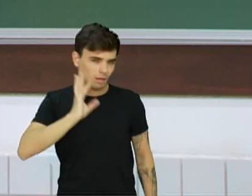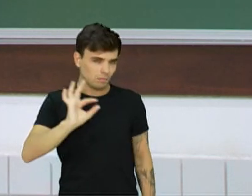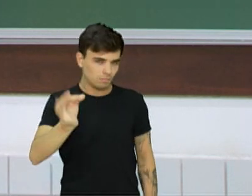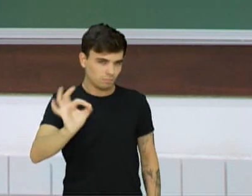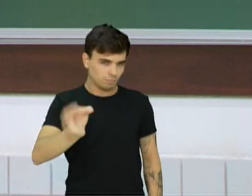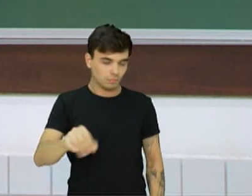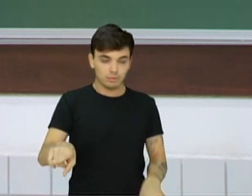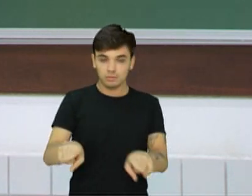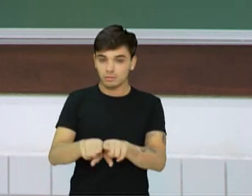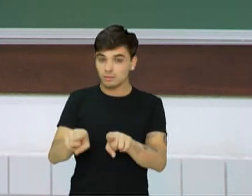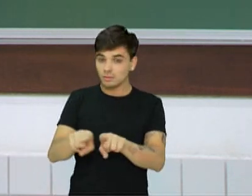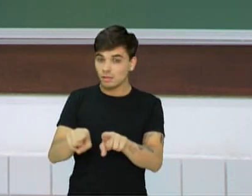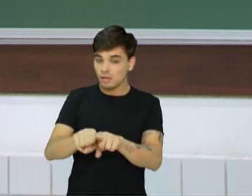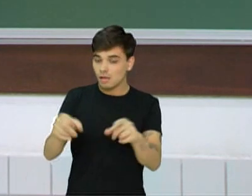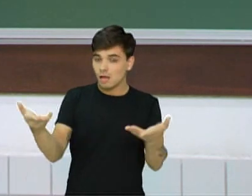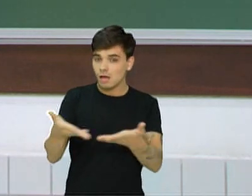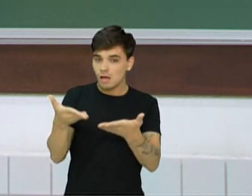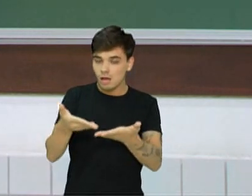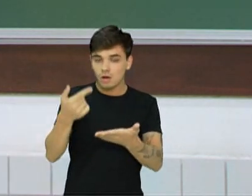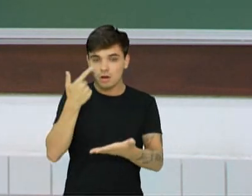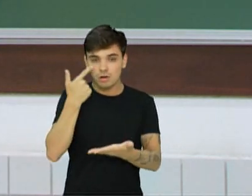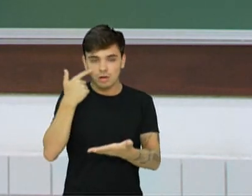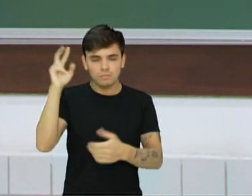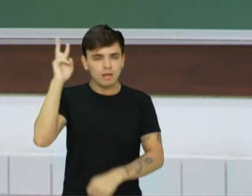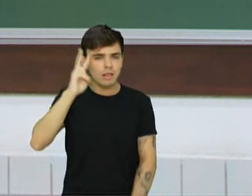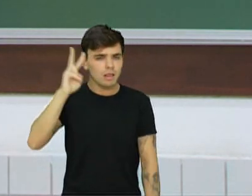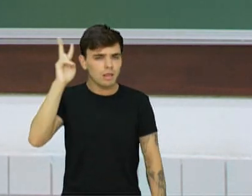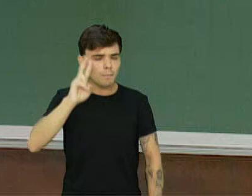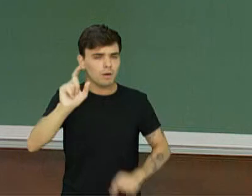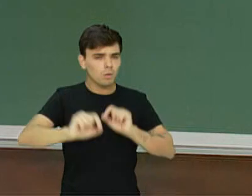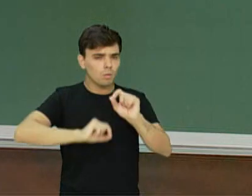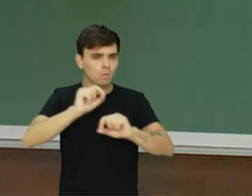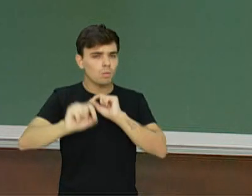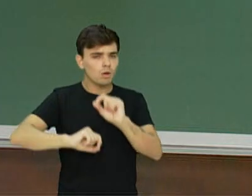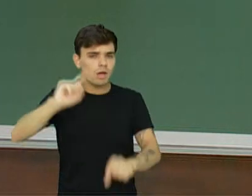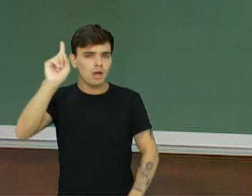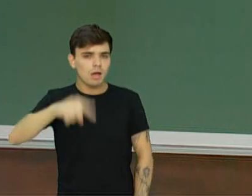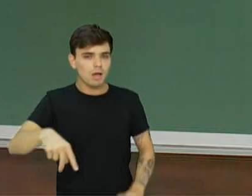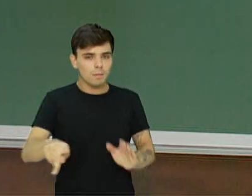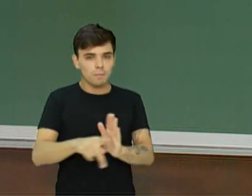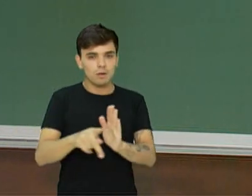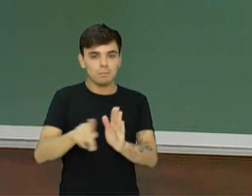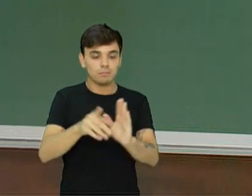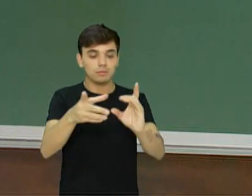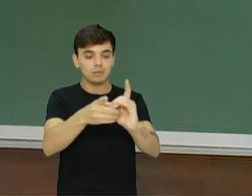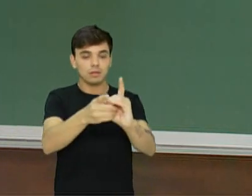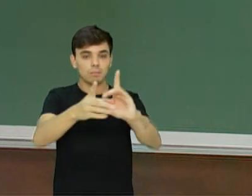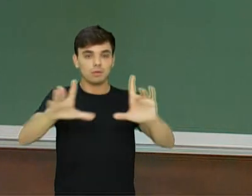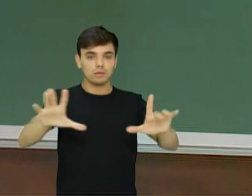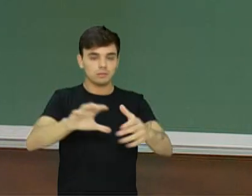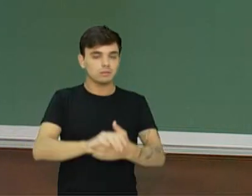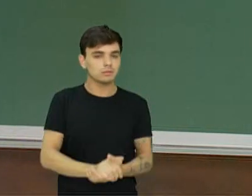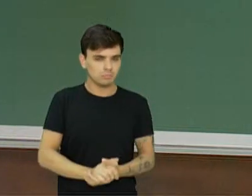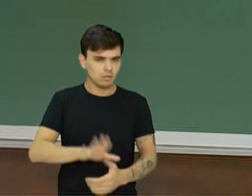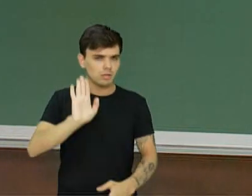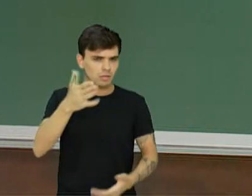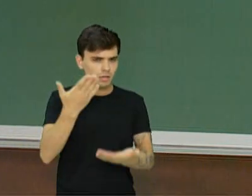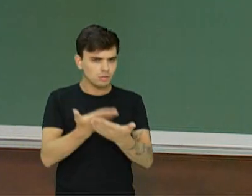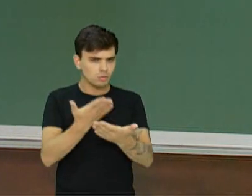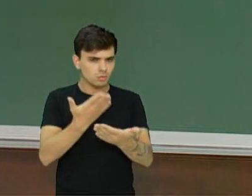né? Então, agora a gente vai relembrar o que exatamente é a democracia. A gente